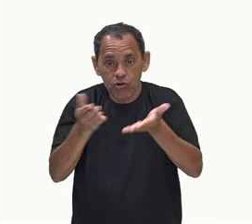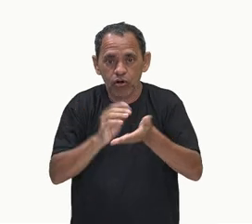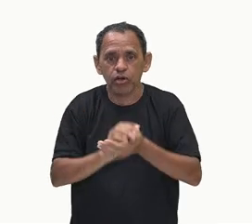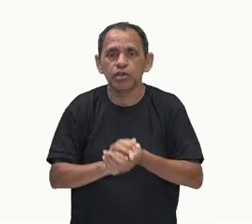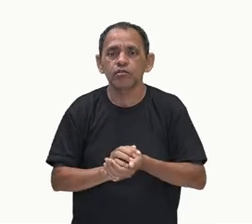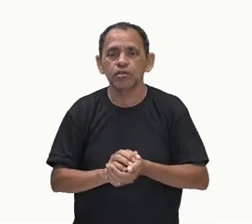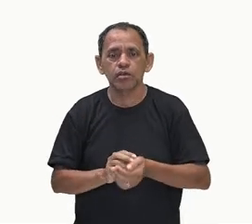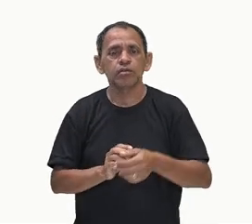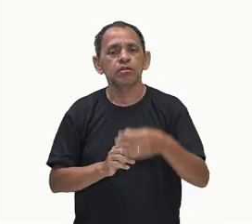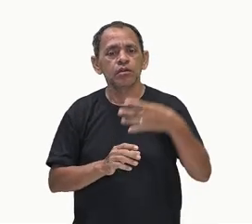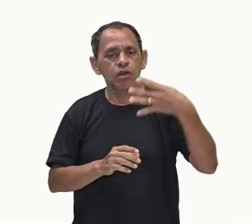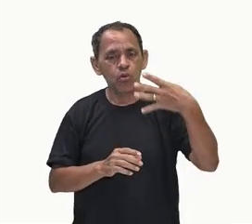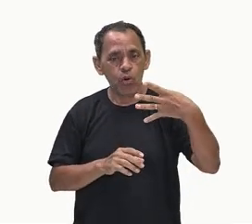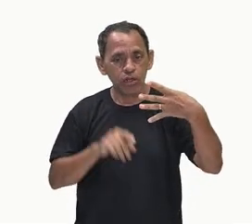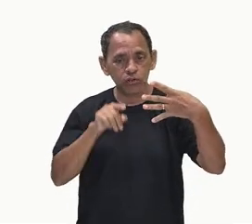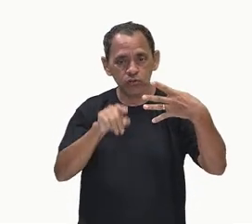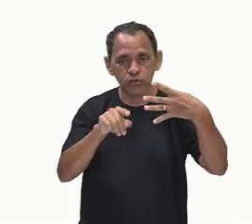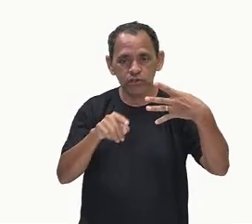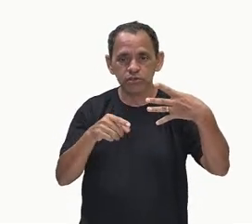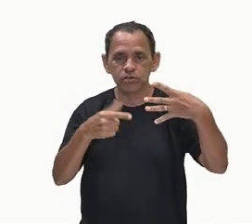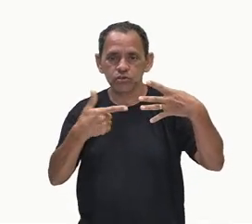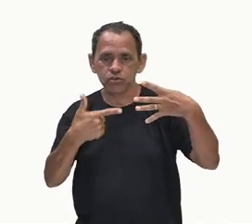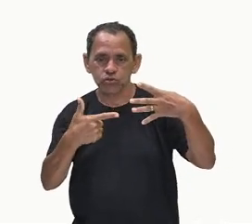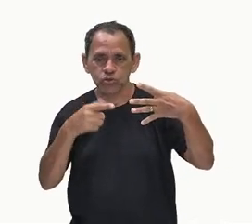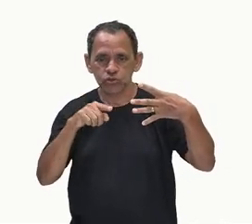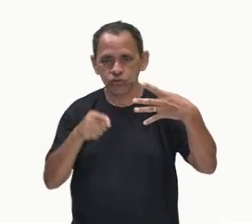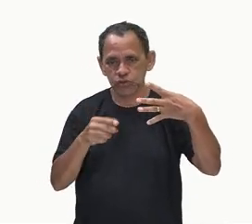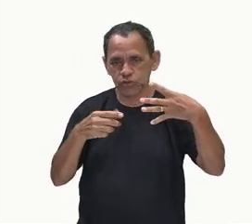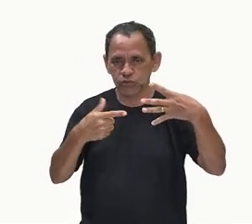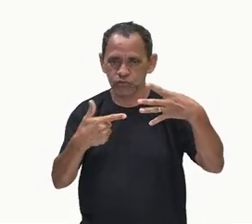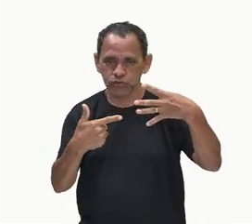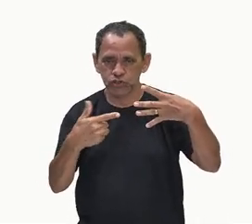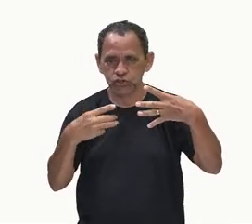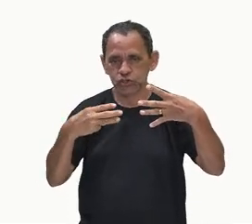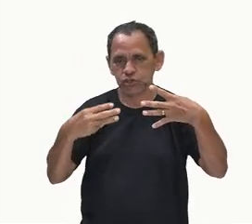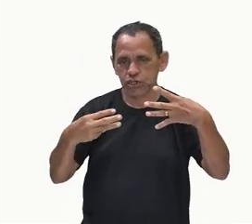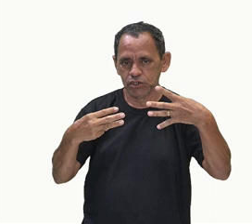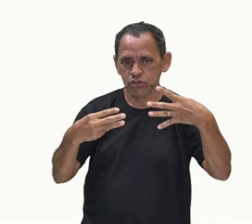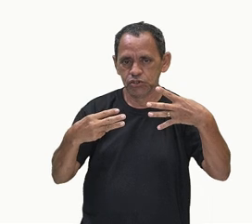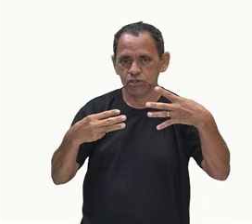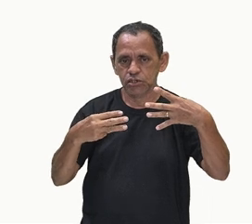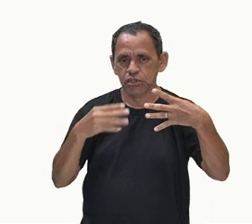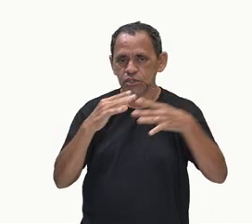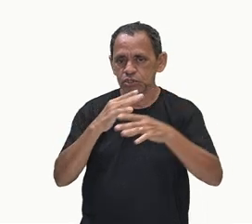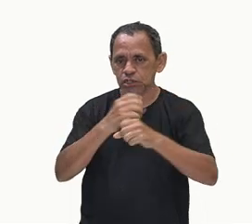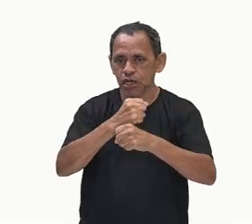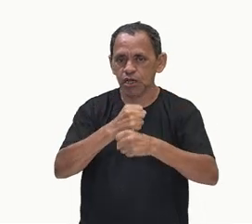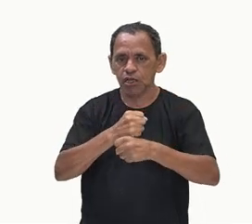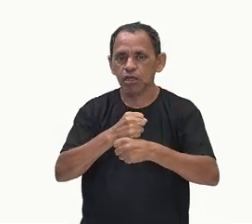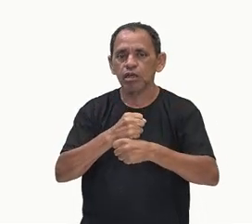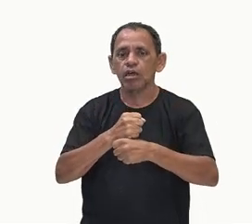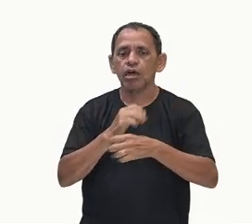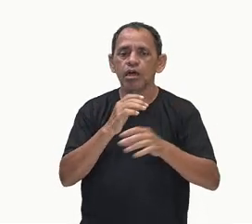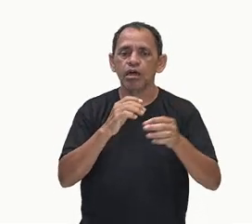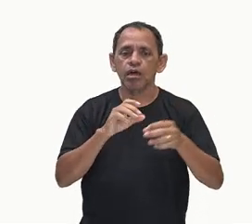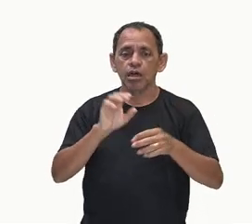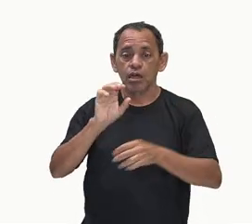ficamos com a = a 4 x 2,23 que dá